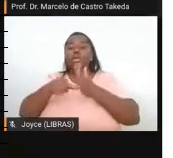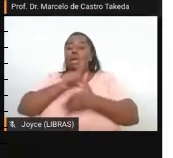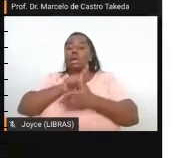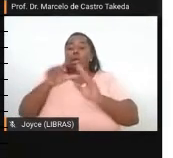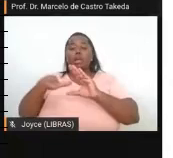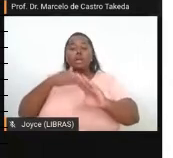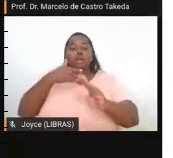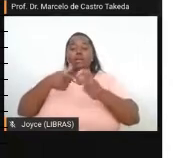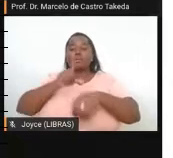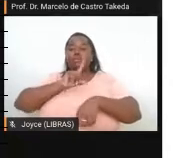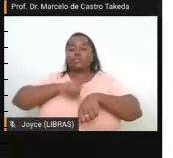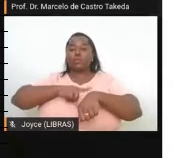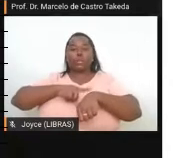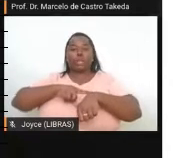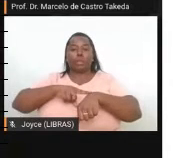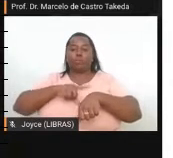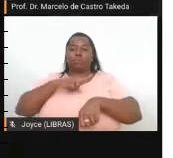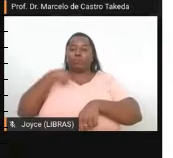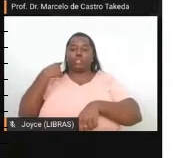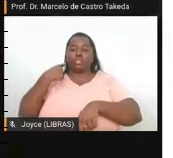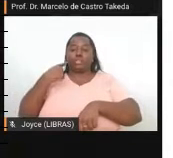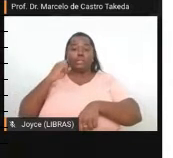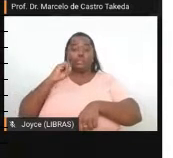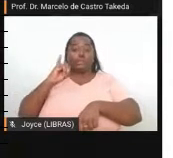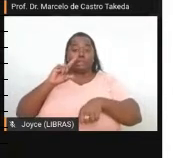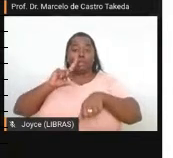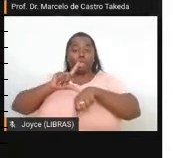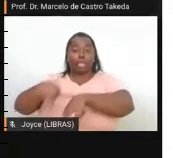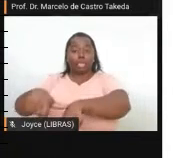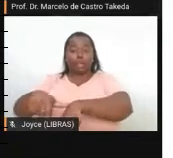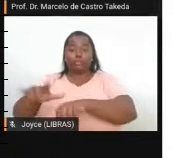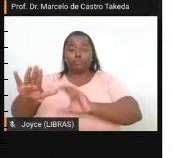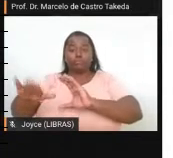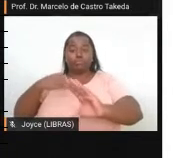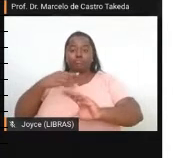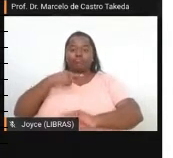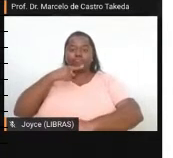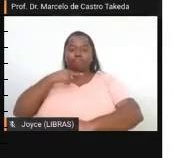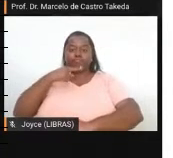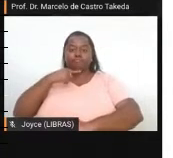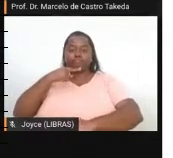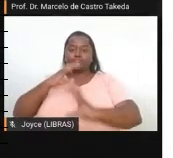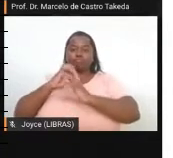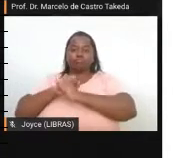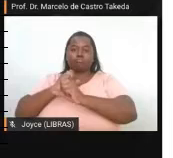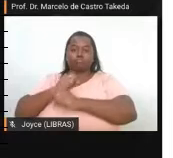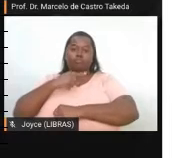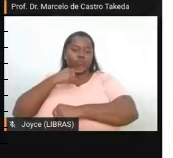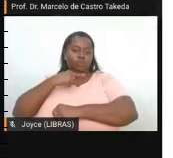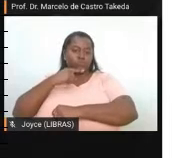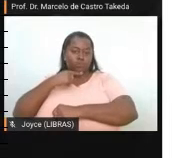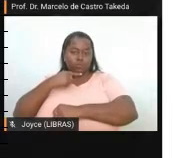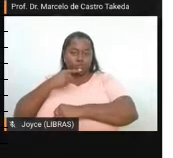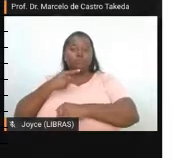expirado, ou elas não serão contabilizadas. Tá? Em termos de configuração, as tentativas